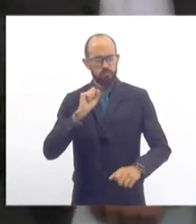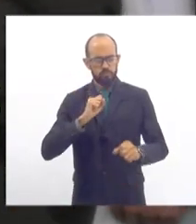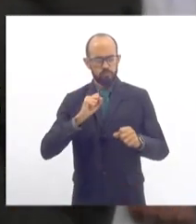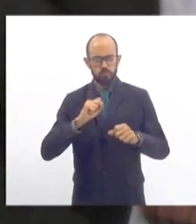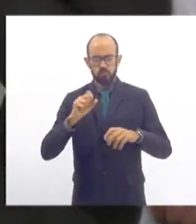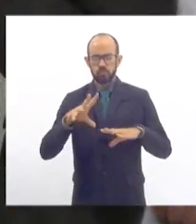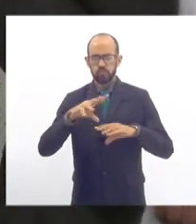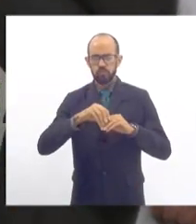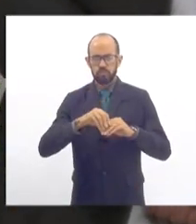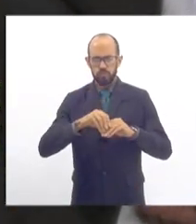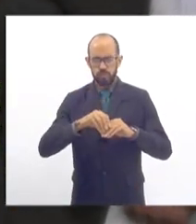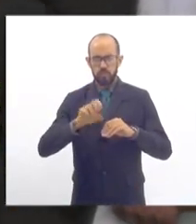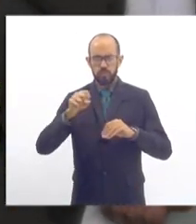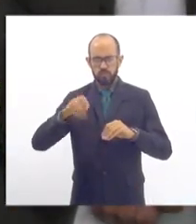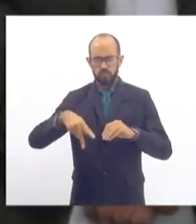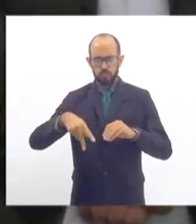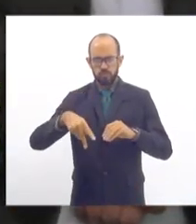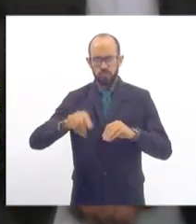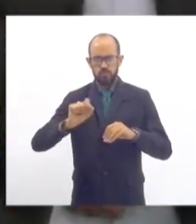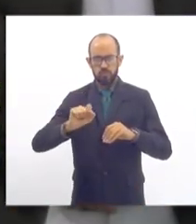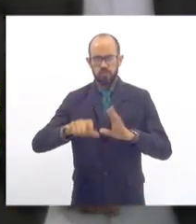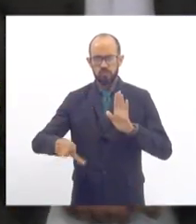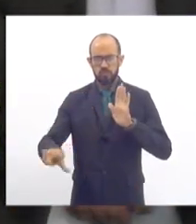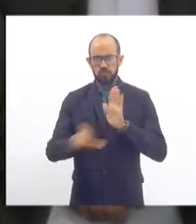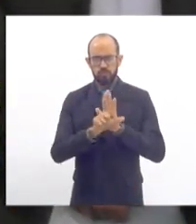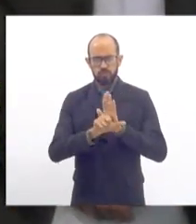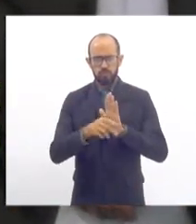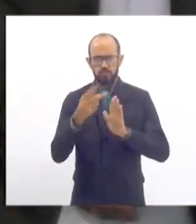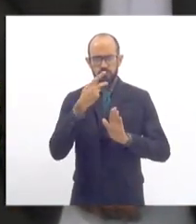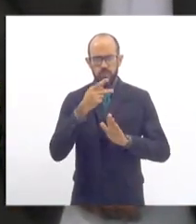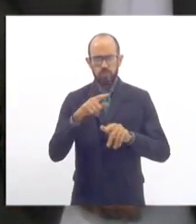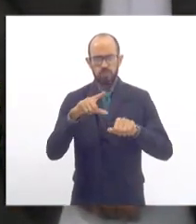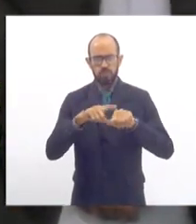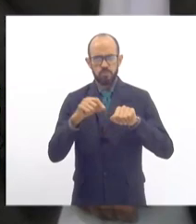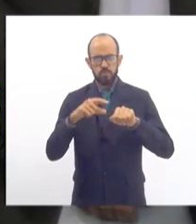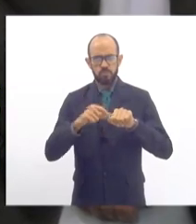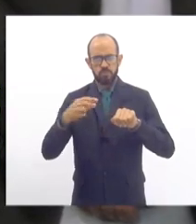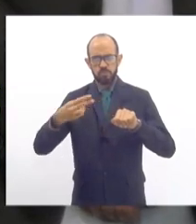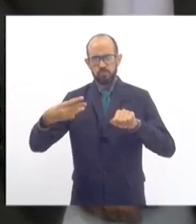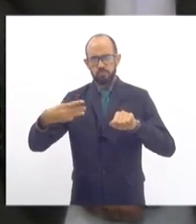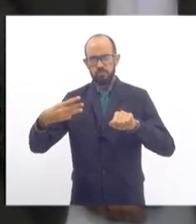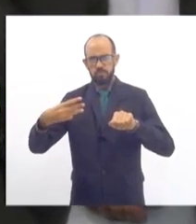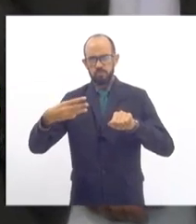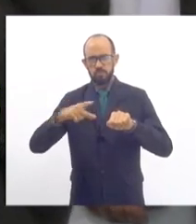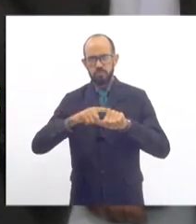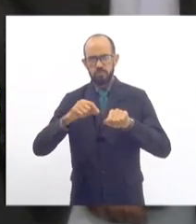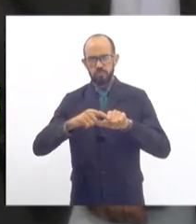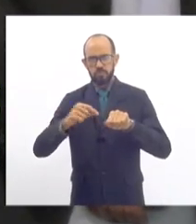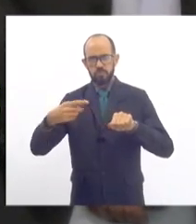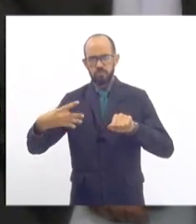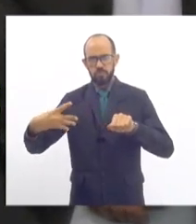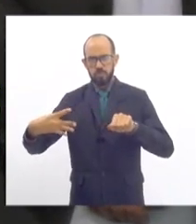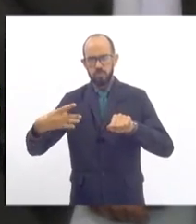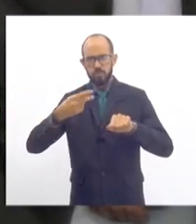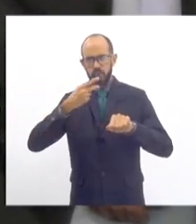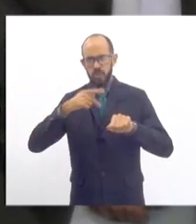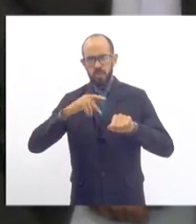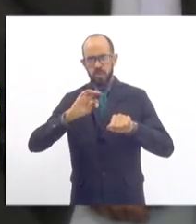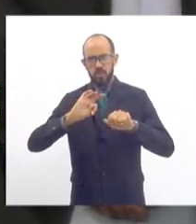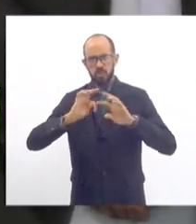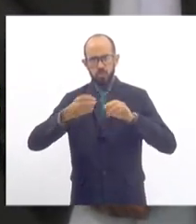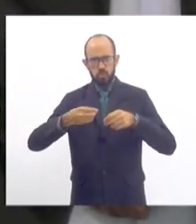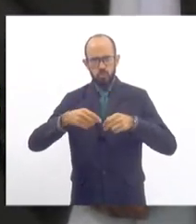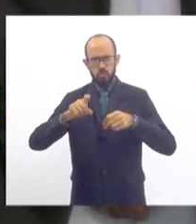inativos. A lei trata o auxílio no artigo 3º e o artigo 4º determina que tudo o que trata a